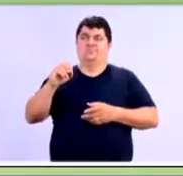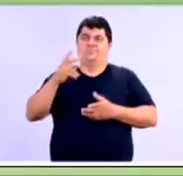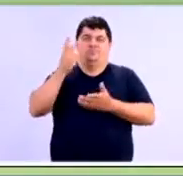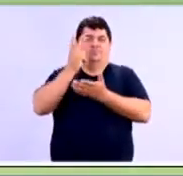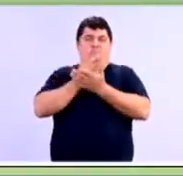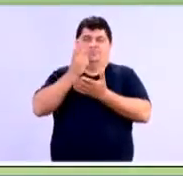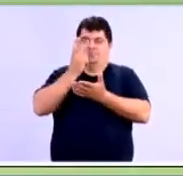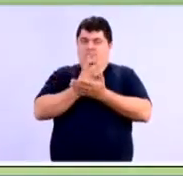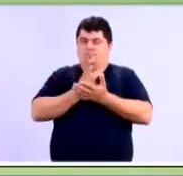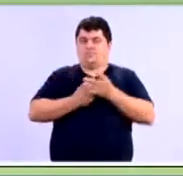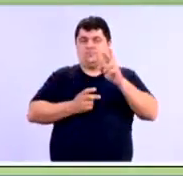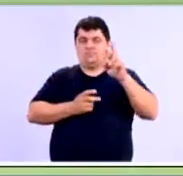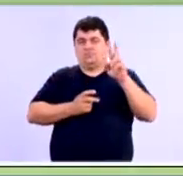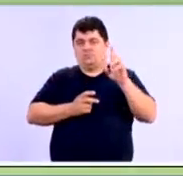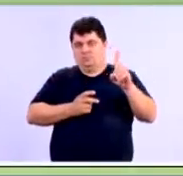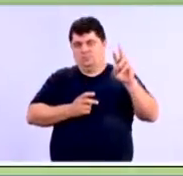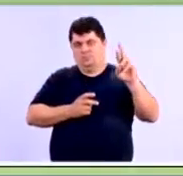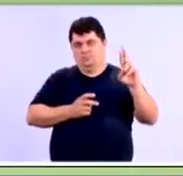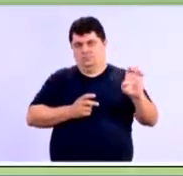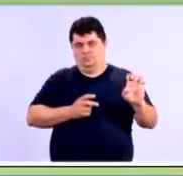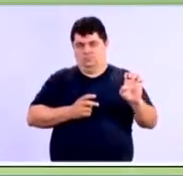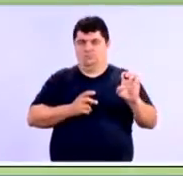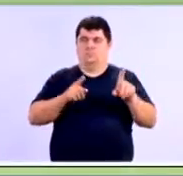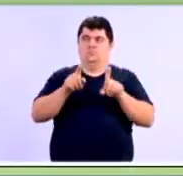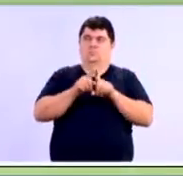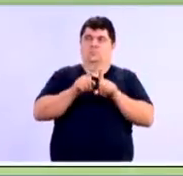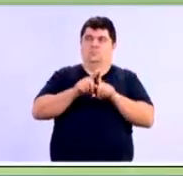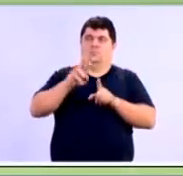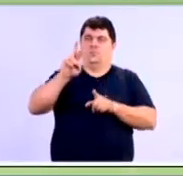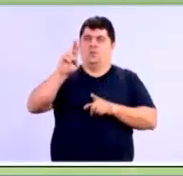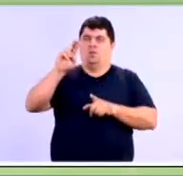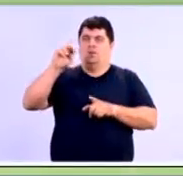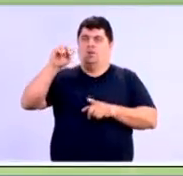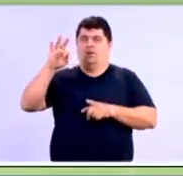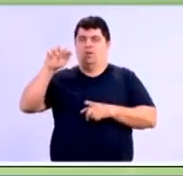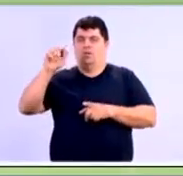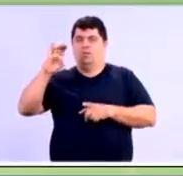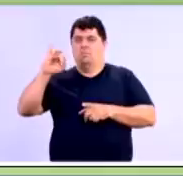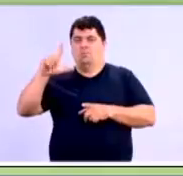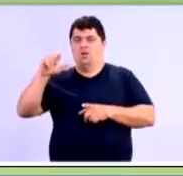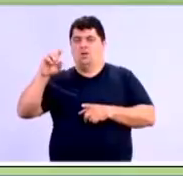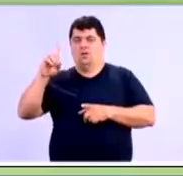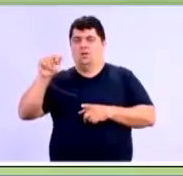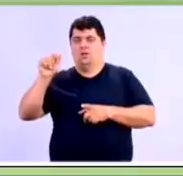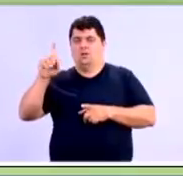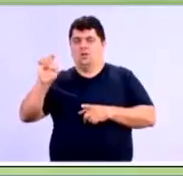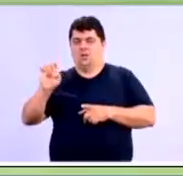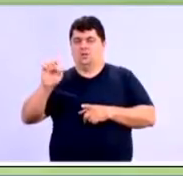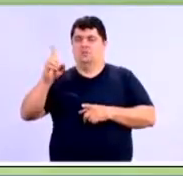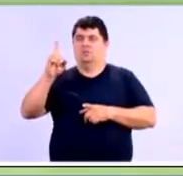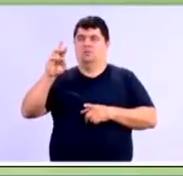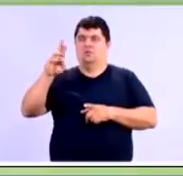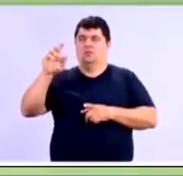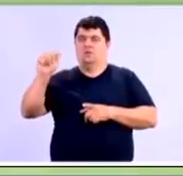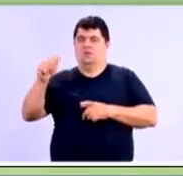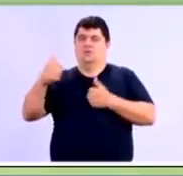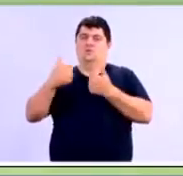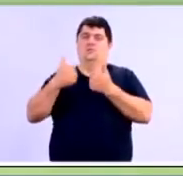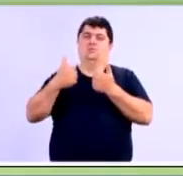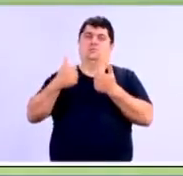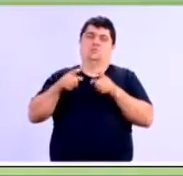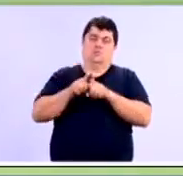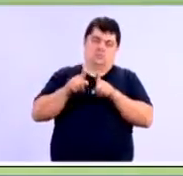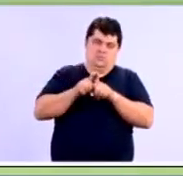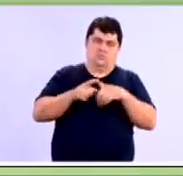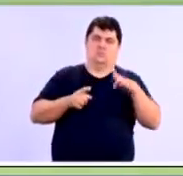sempre com a DRE e rentabilidade a gente vai ter um DRE e